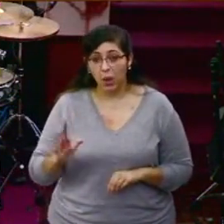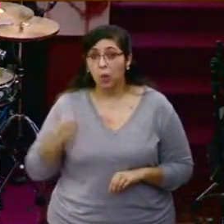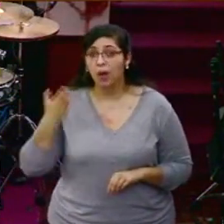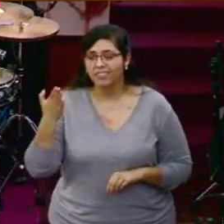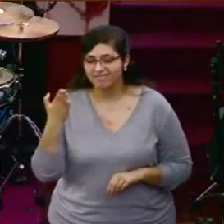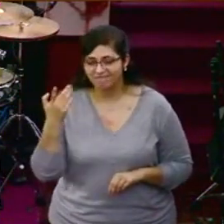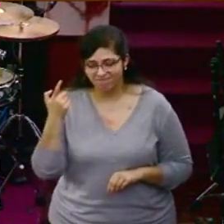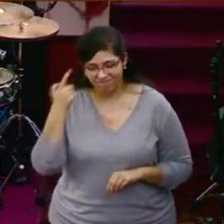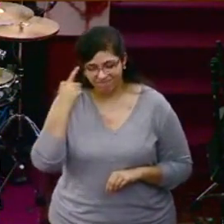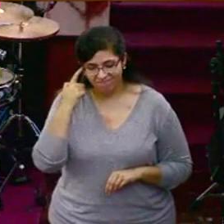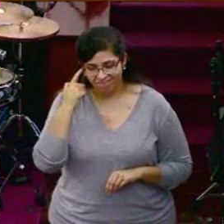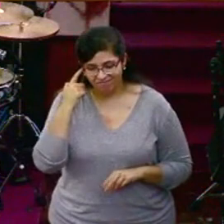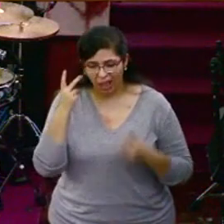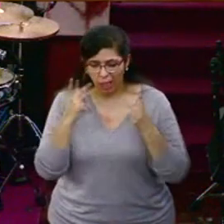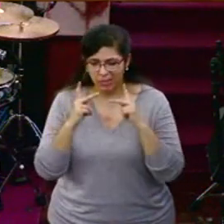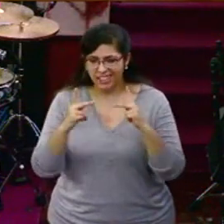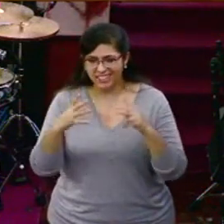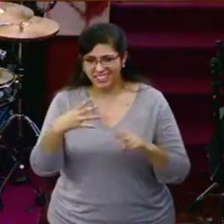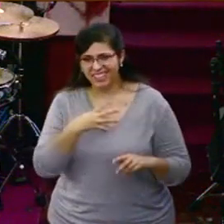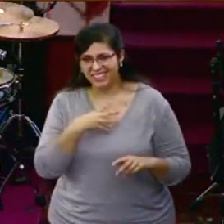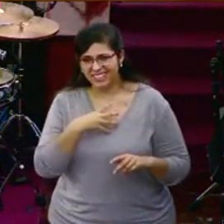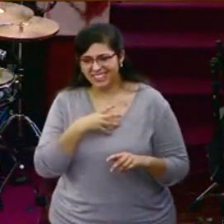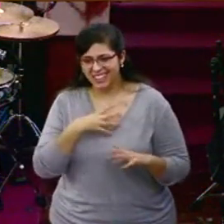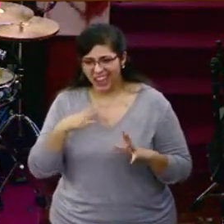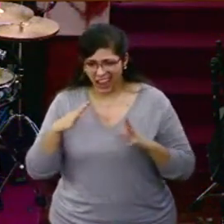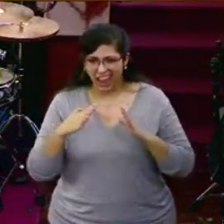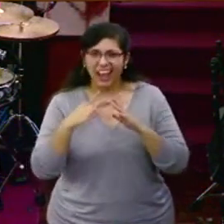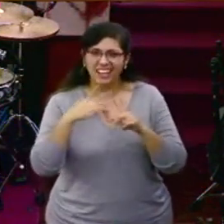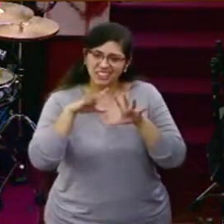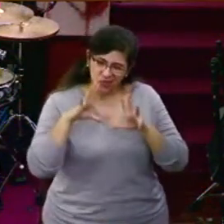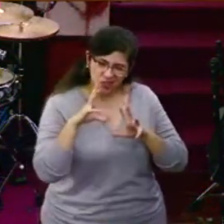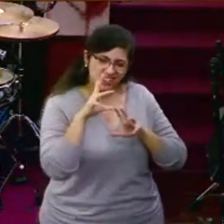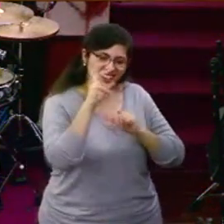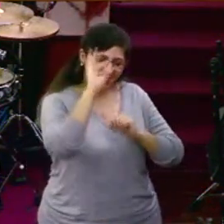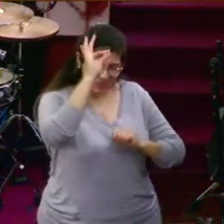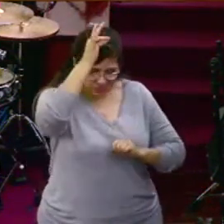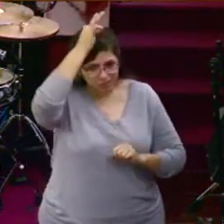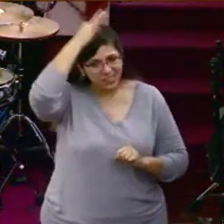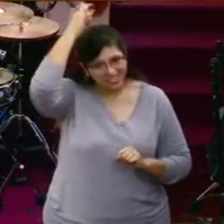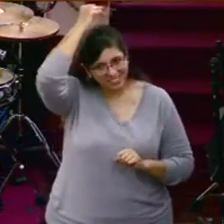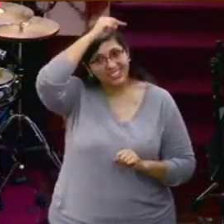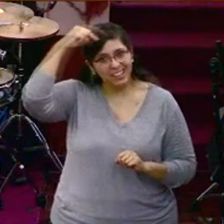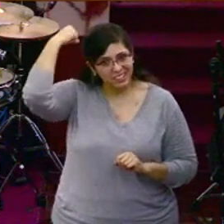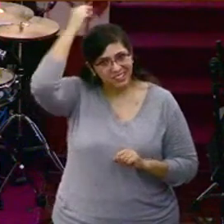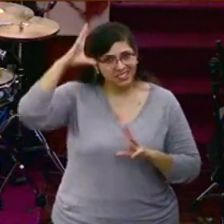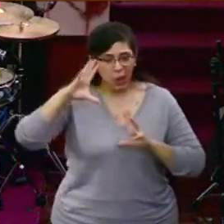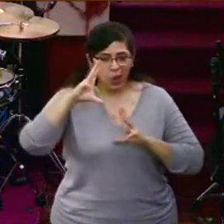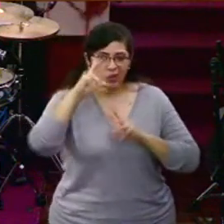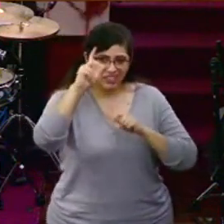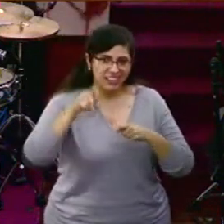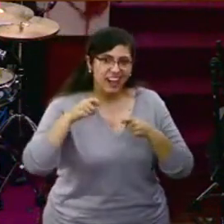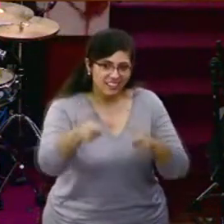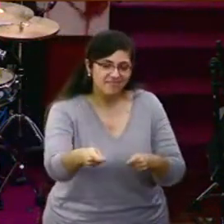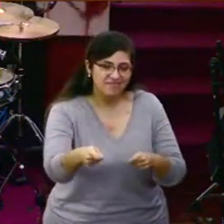ouve uma mensagem assim você se sente dentro da igreja fortalecido pelo espírito de deus essa é a minha oração